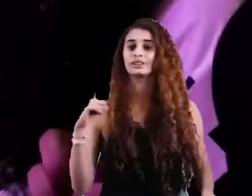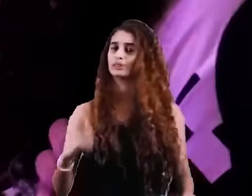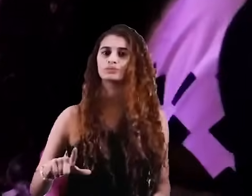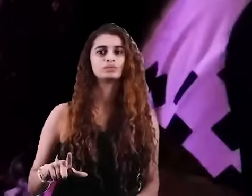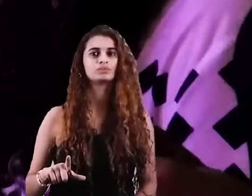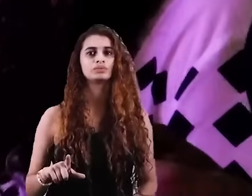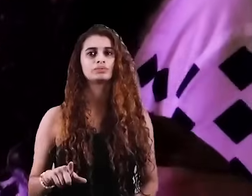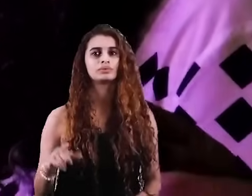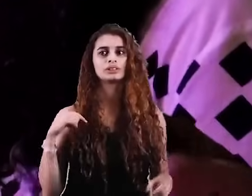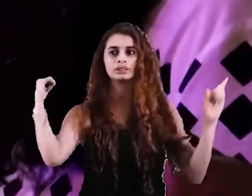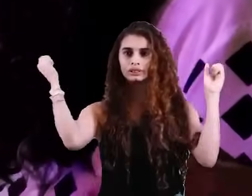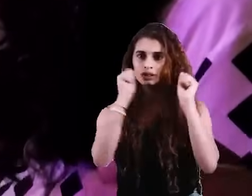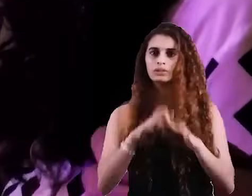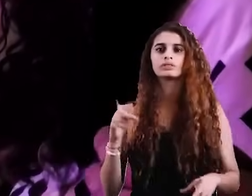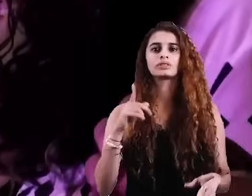chegar, você vai desistir?